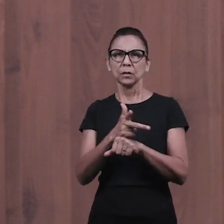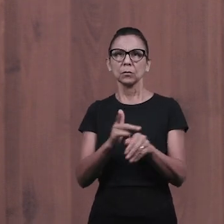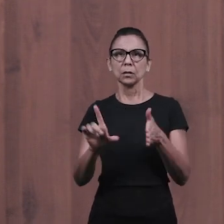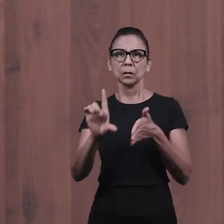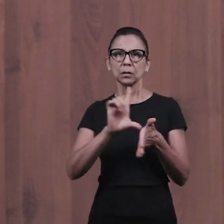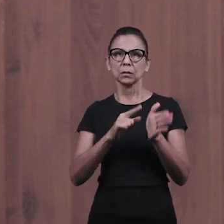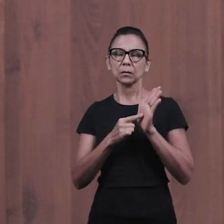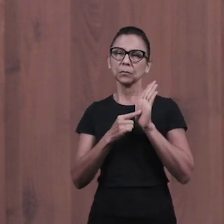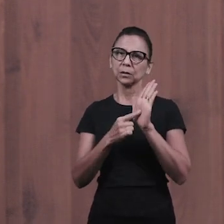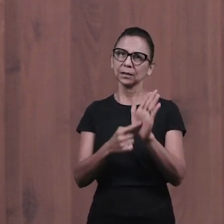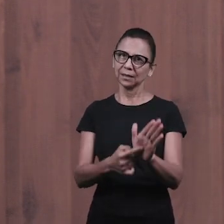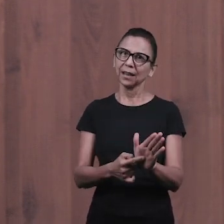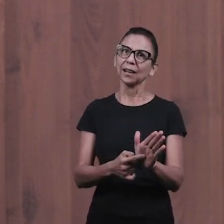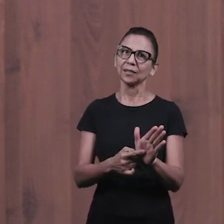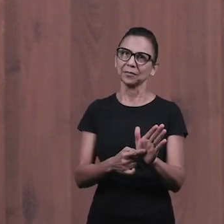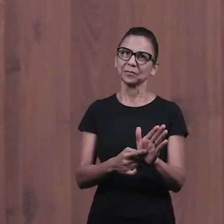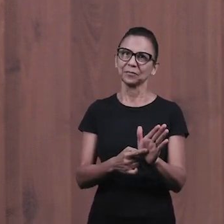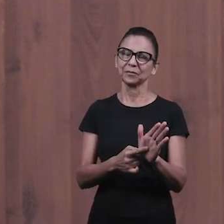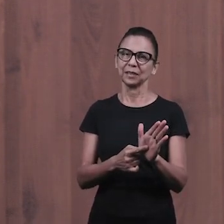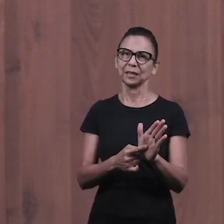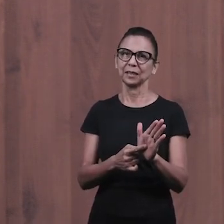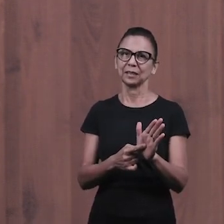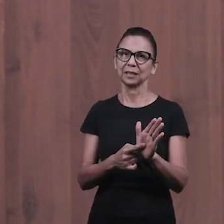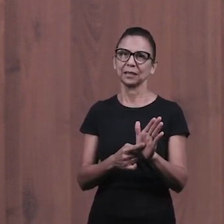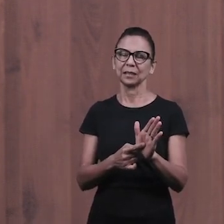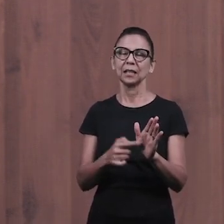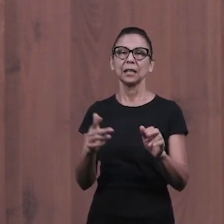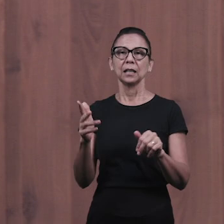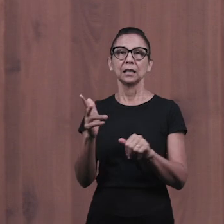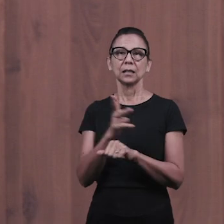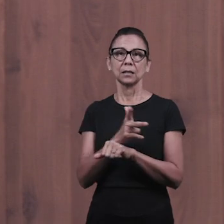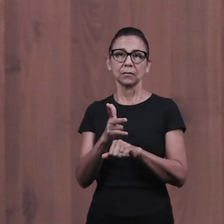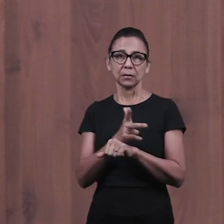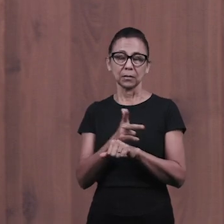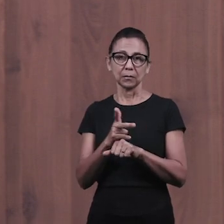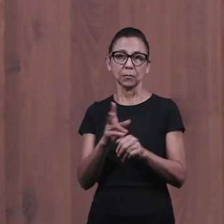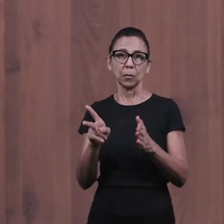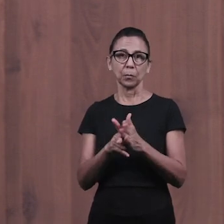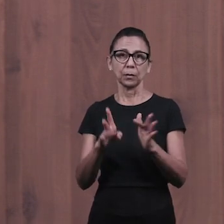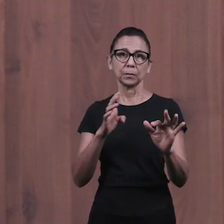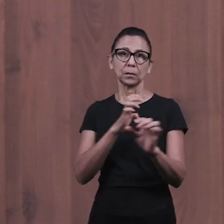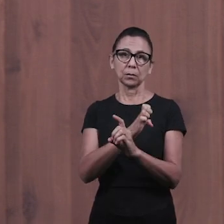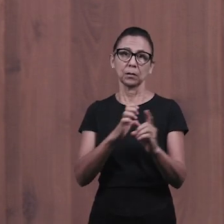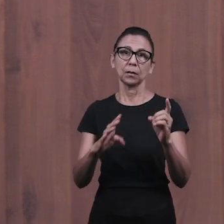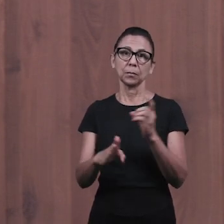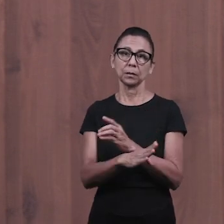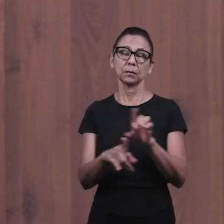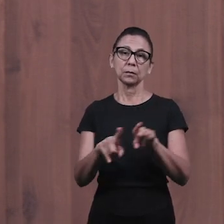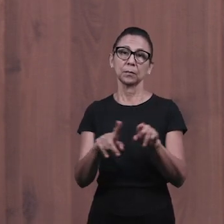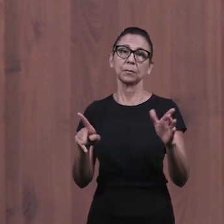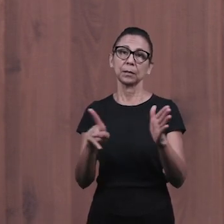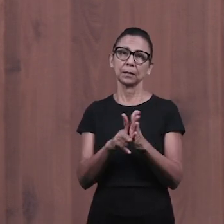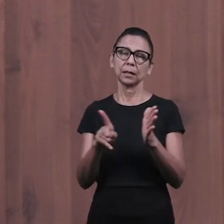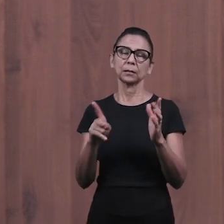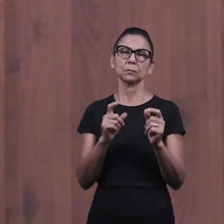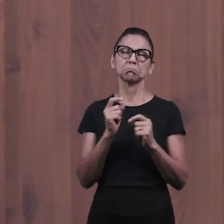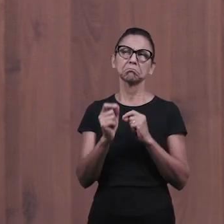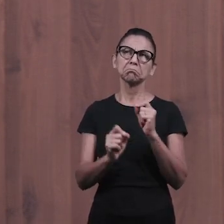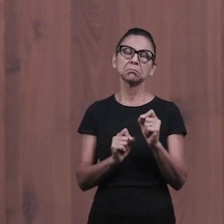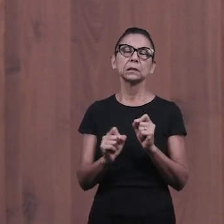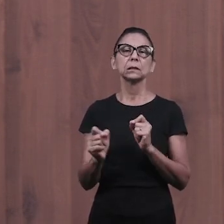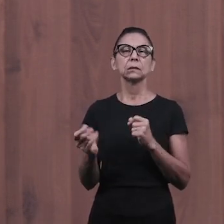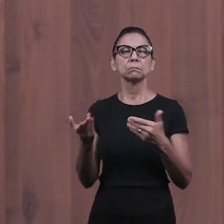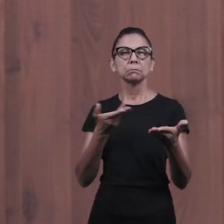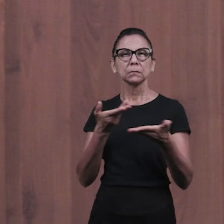foram enviados para a Escola Bíblica Dominical e nós transmitiremos aqui estes vídeos que fazem parte de respostas que foram enviadas pelos